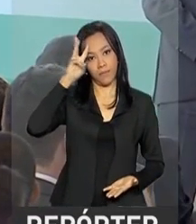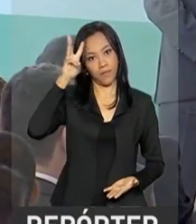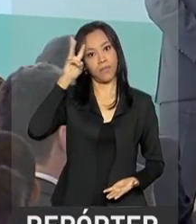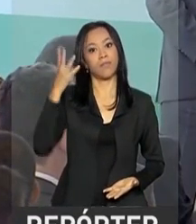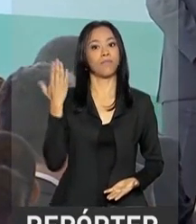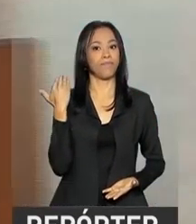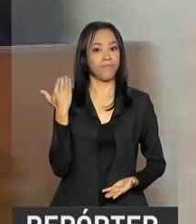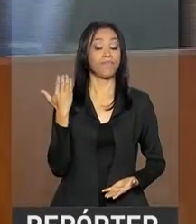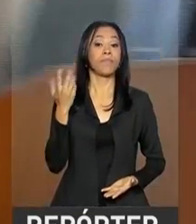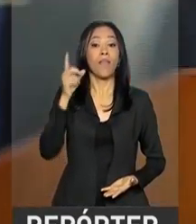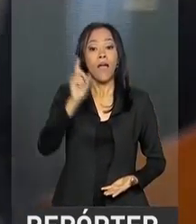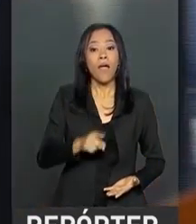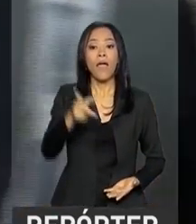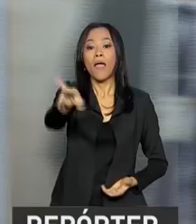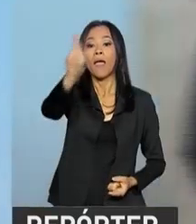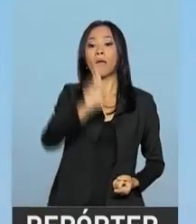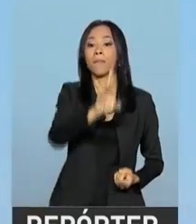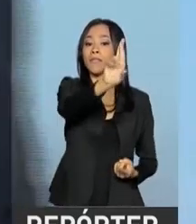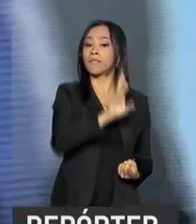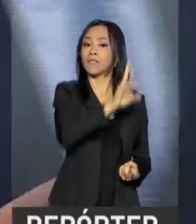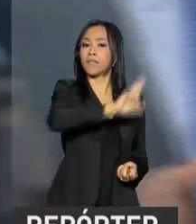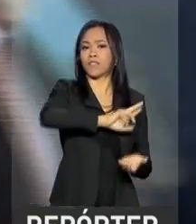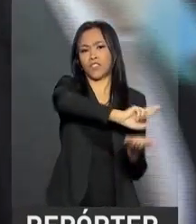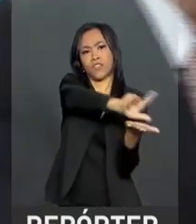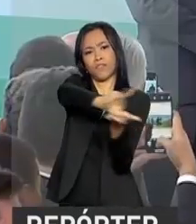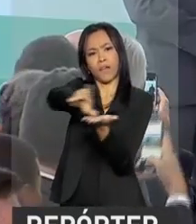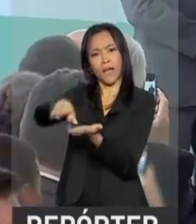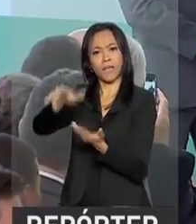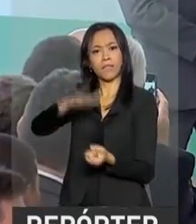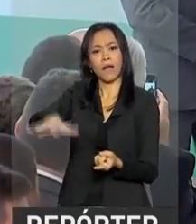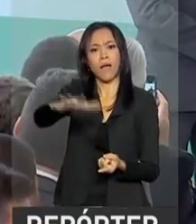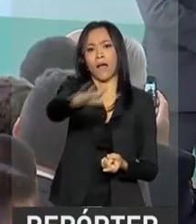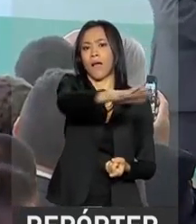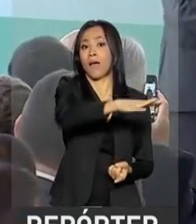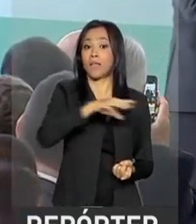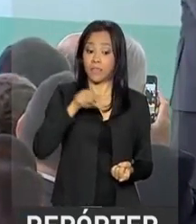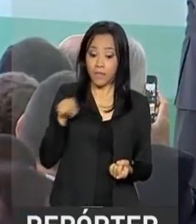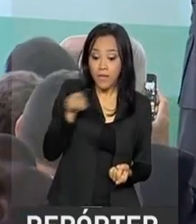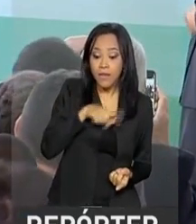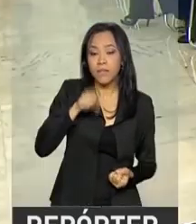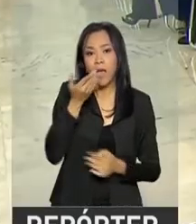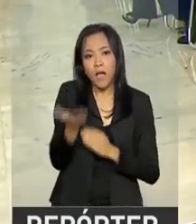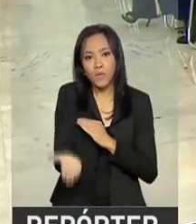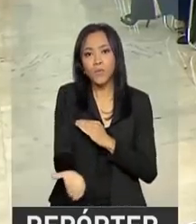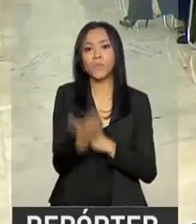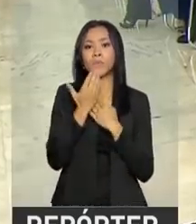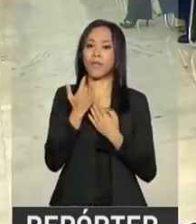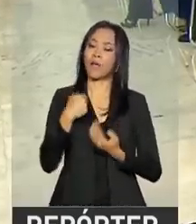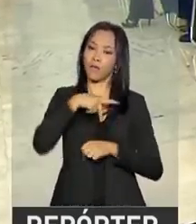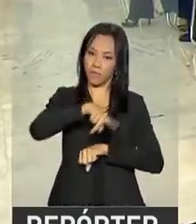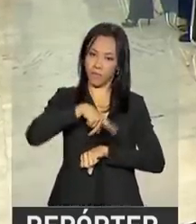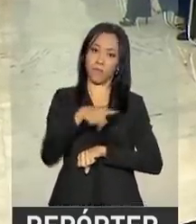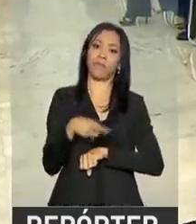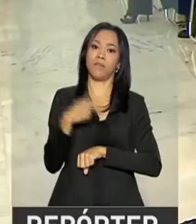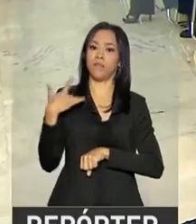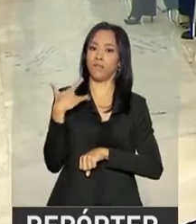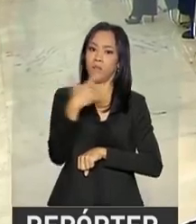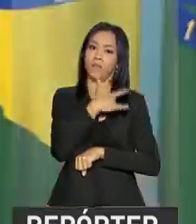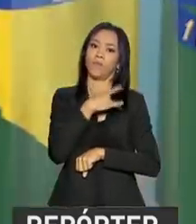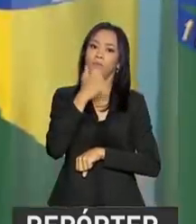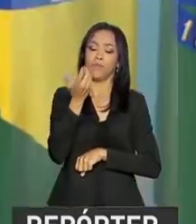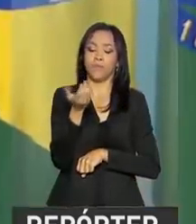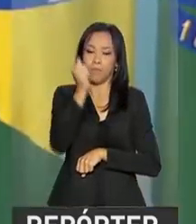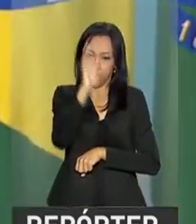são representantes de vários setores que de alguma forma ajudaram a melhorar os resultados na saúde pública durante o evento